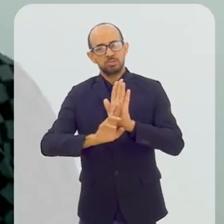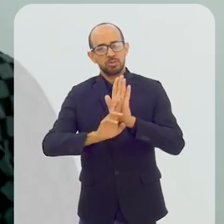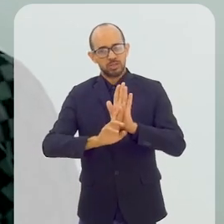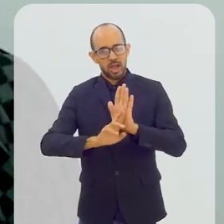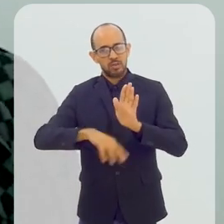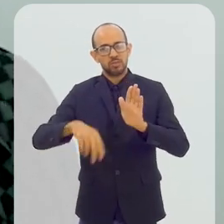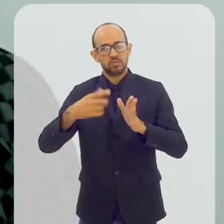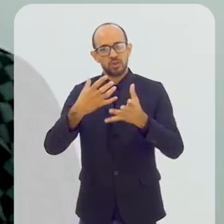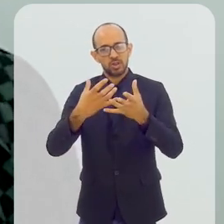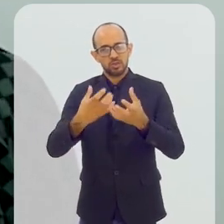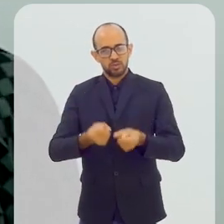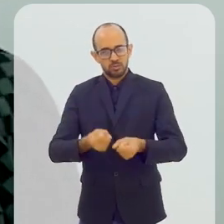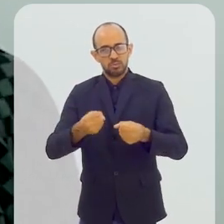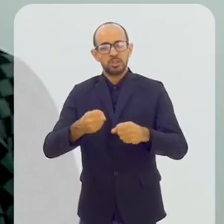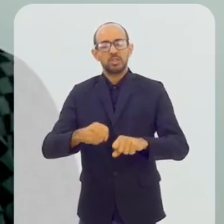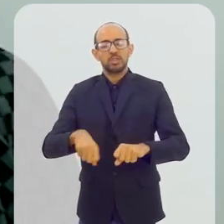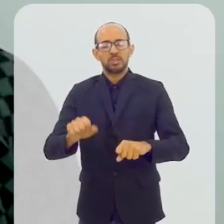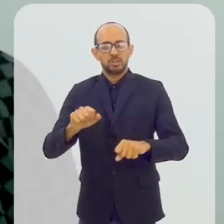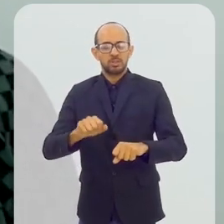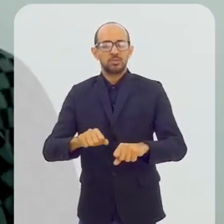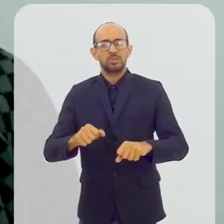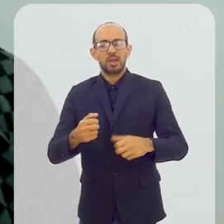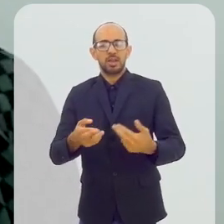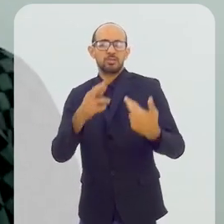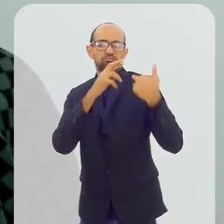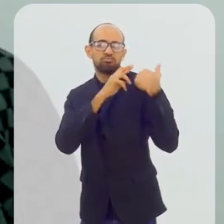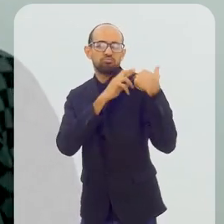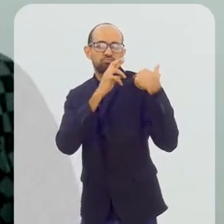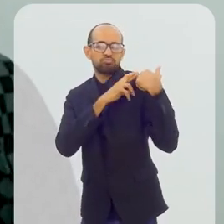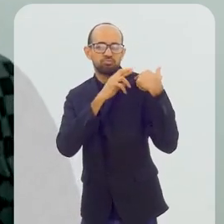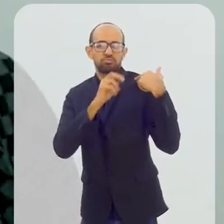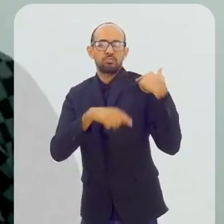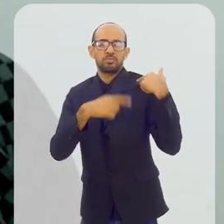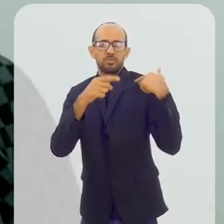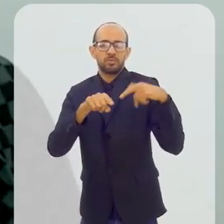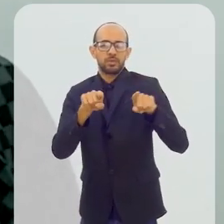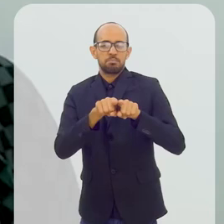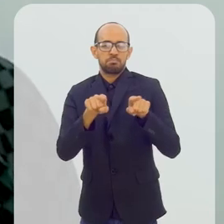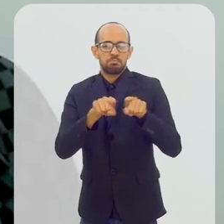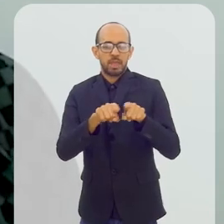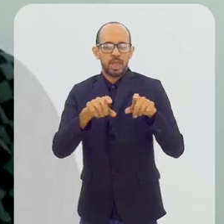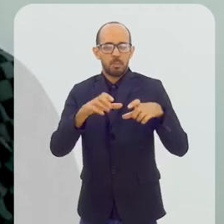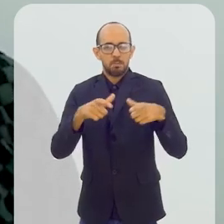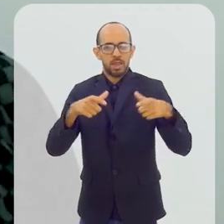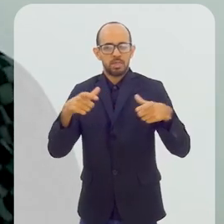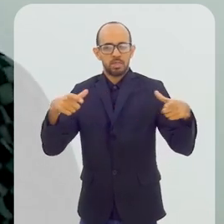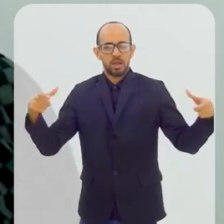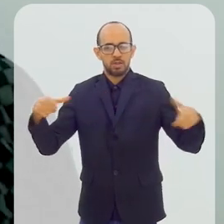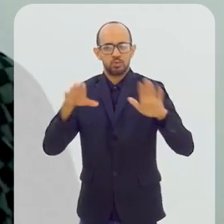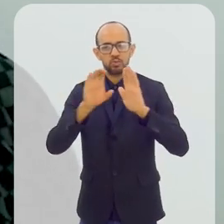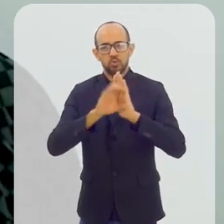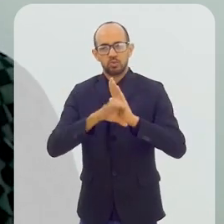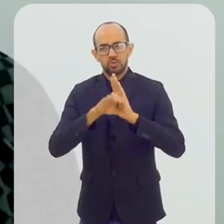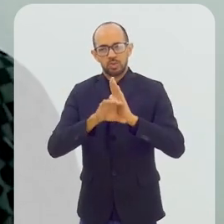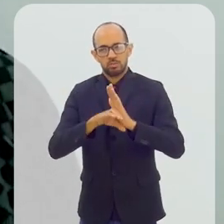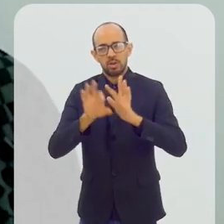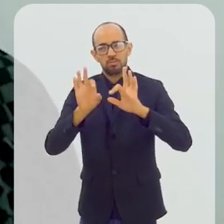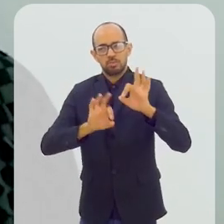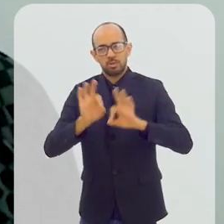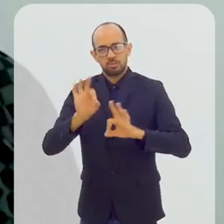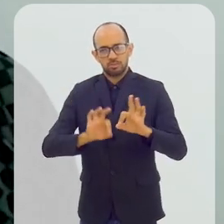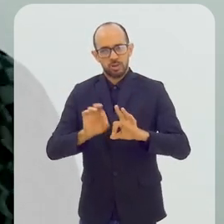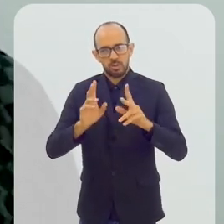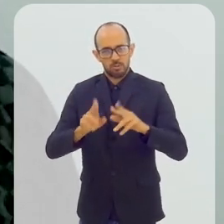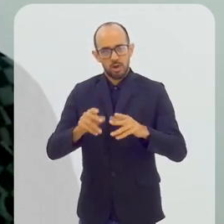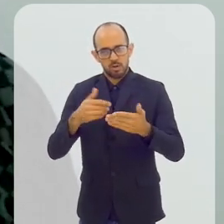assumindo essa responsabilidade de fazer e disseminar o conceito, e mais do que isso, ampliá-lo para projetos